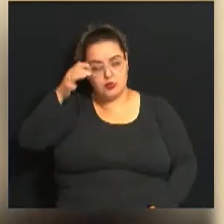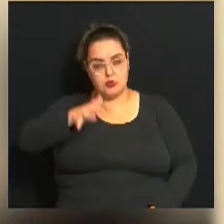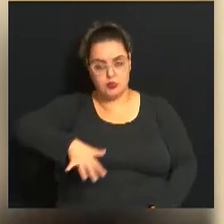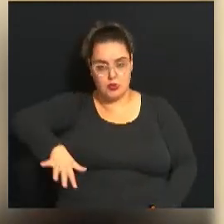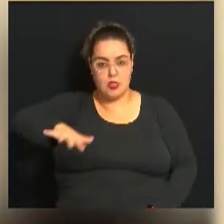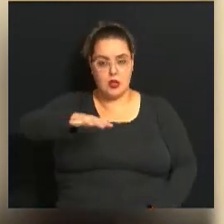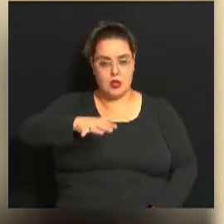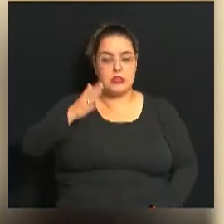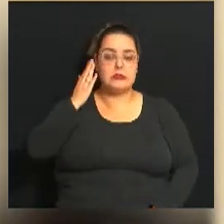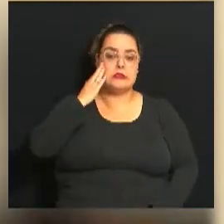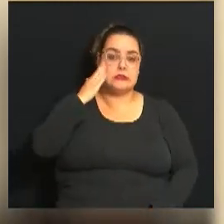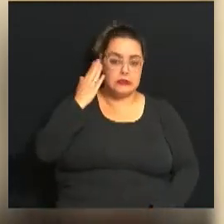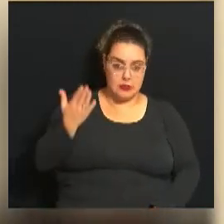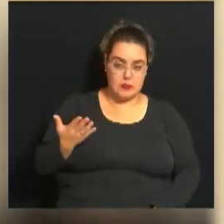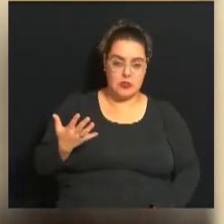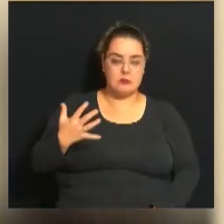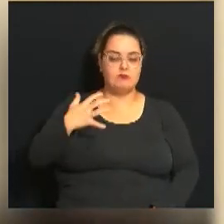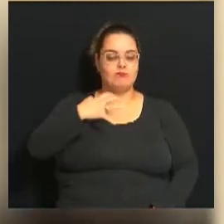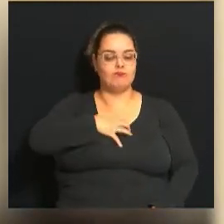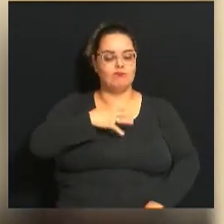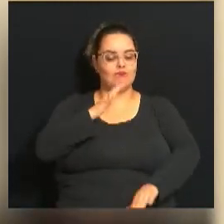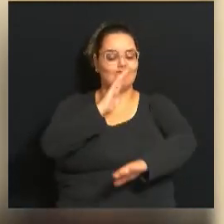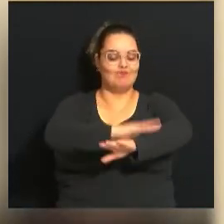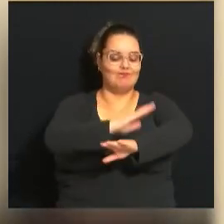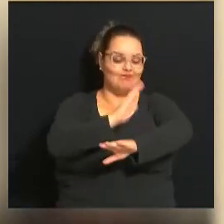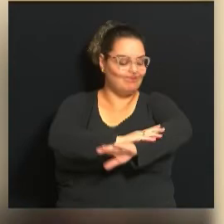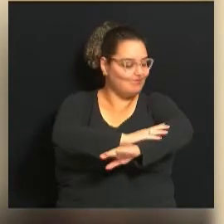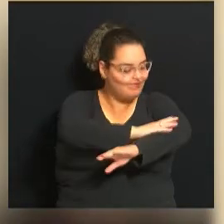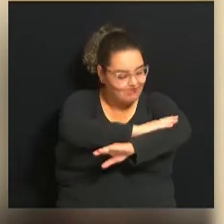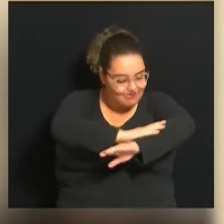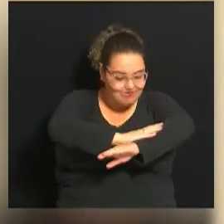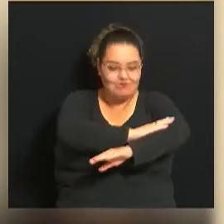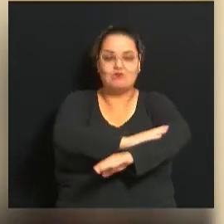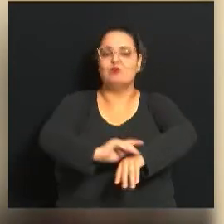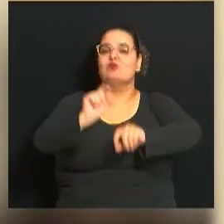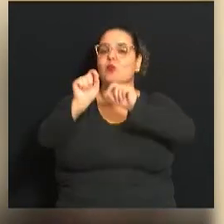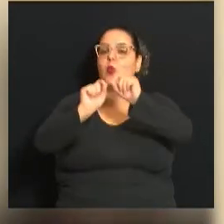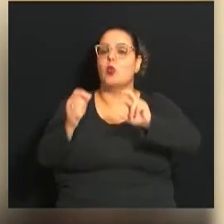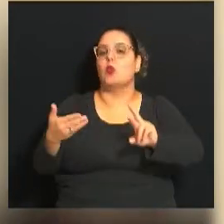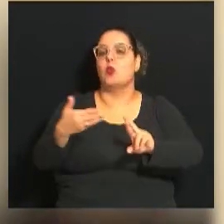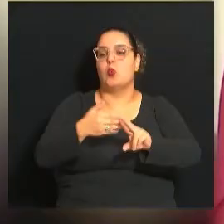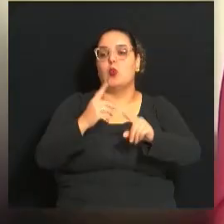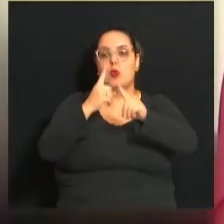e sente na pele o que representa o fascismo em nossa